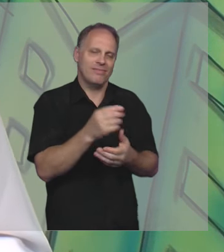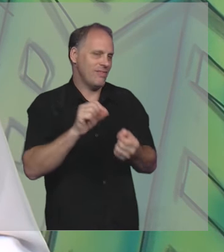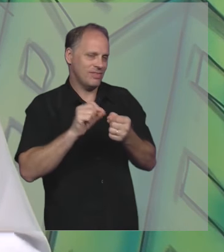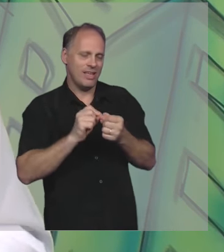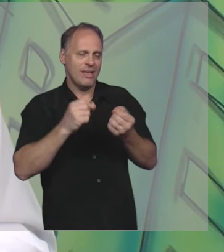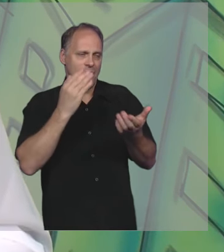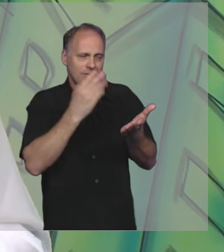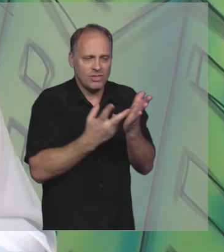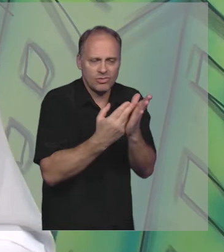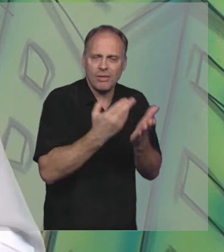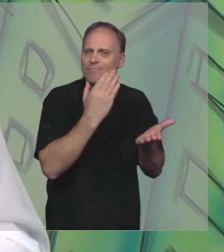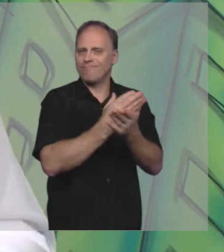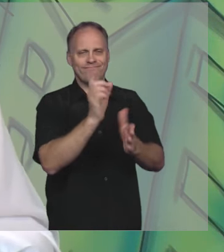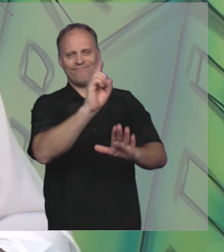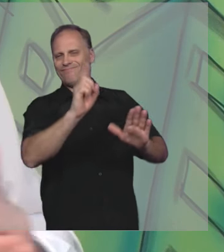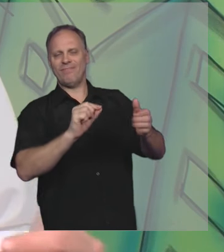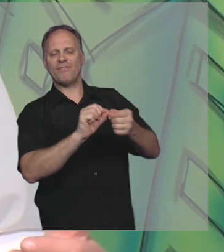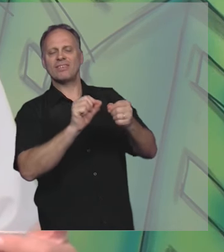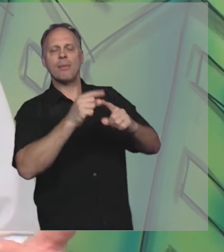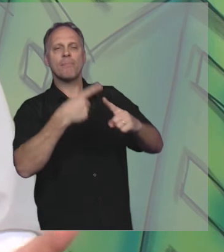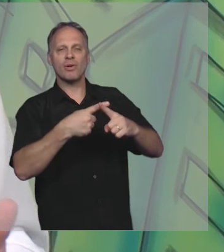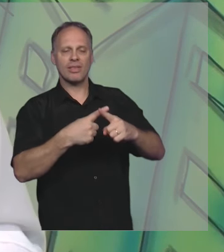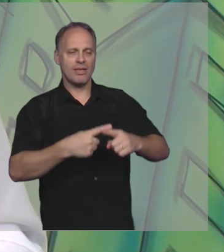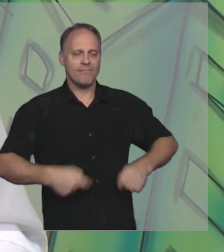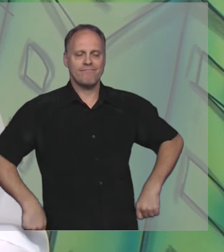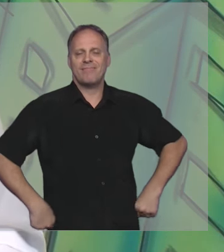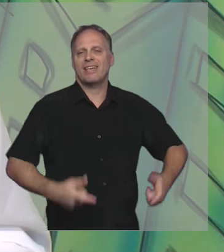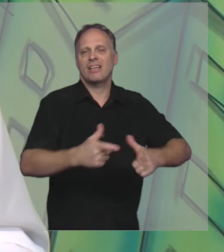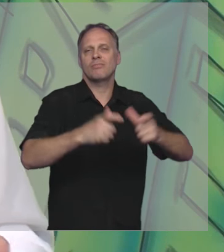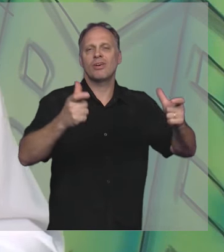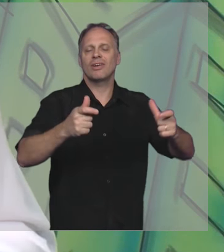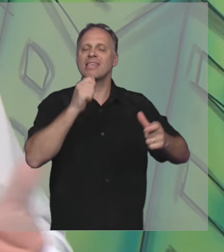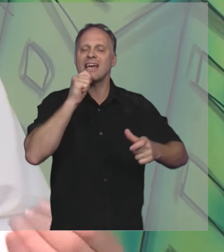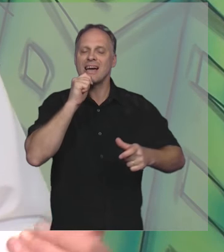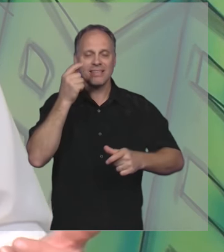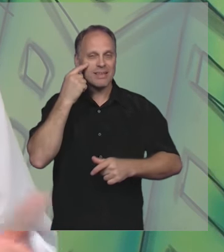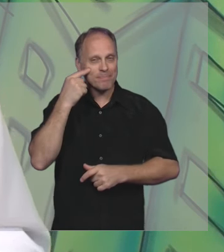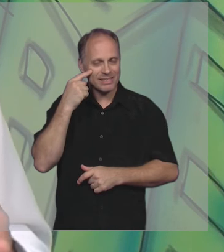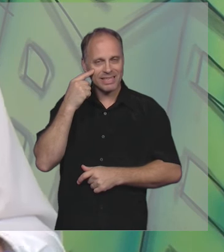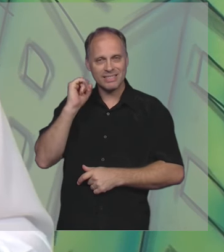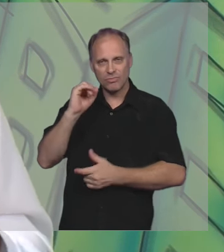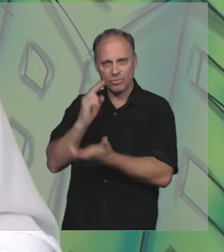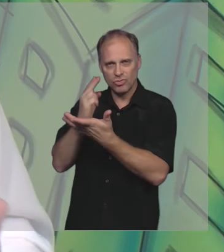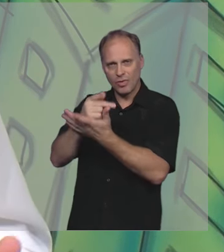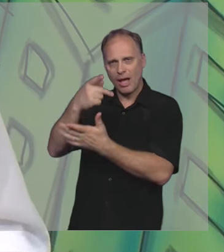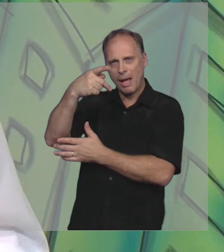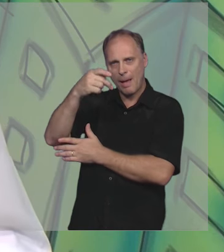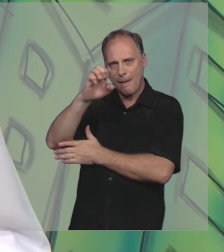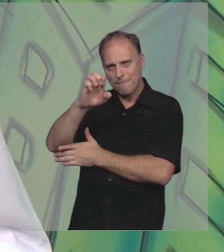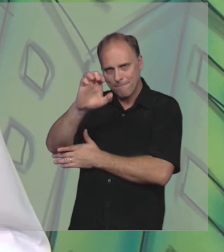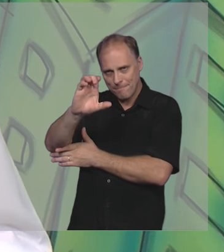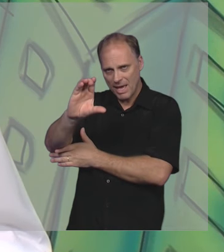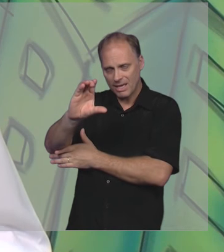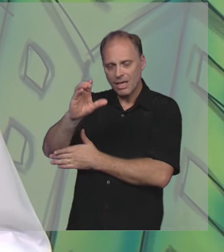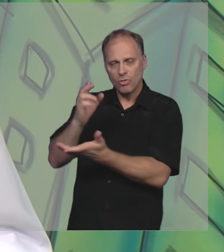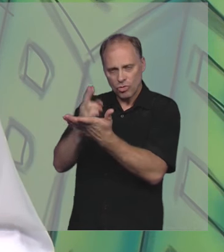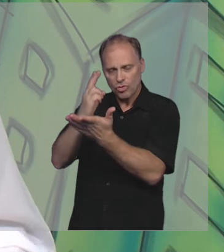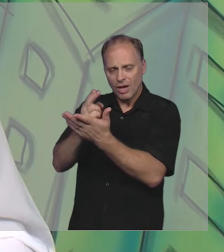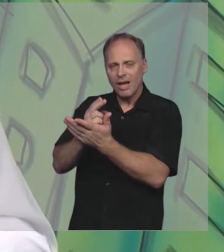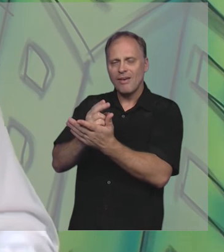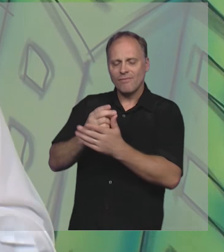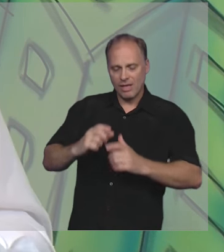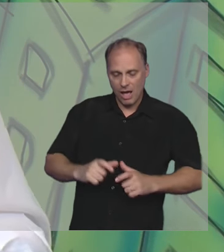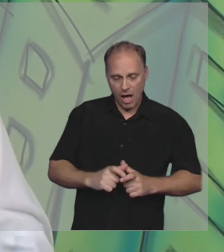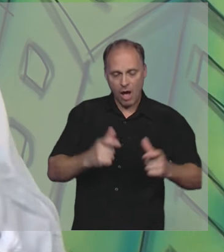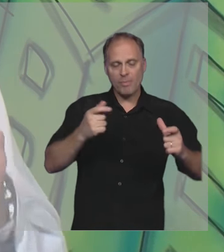fazer a cirurgia. E isso ele vai aumentar aí, hoje se estima, se a PEC permanecer, em torno de 30% a 40%. Então,